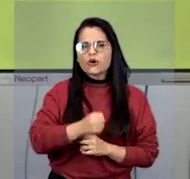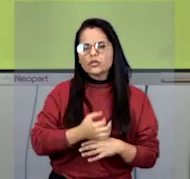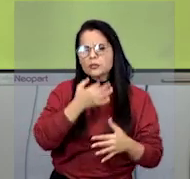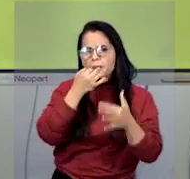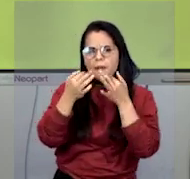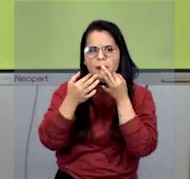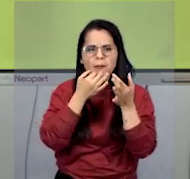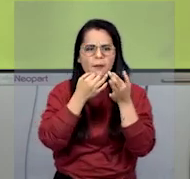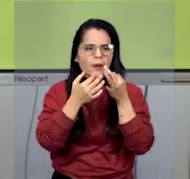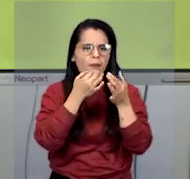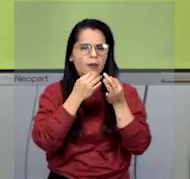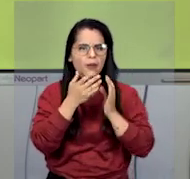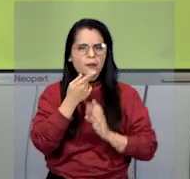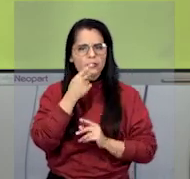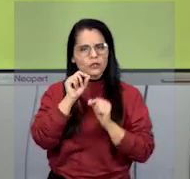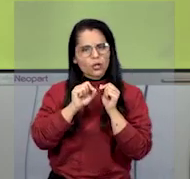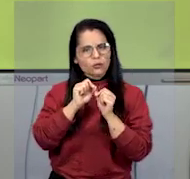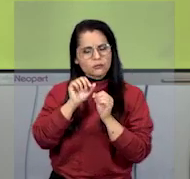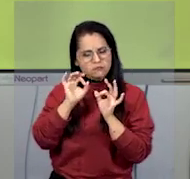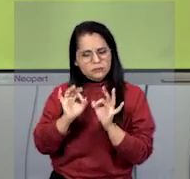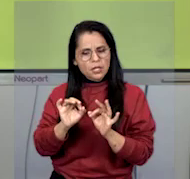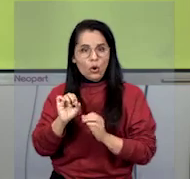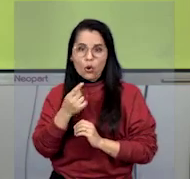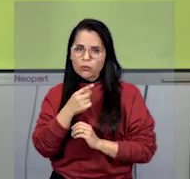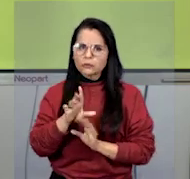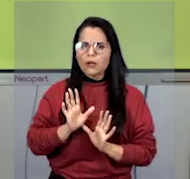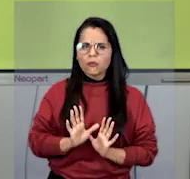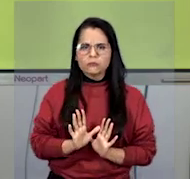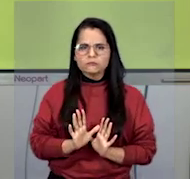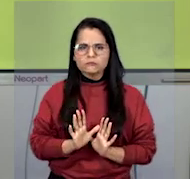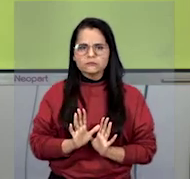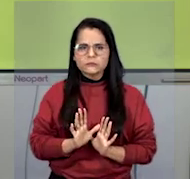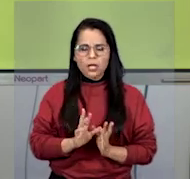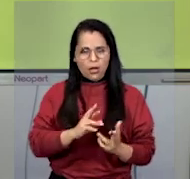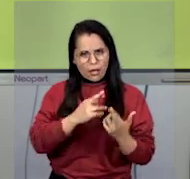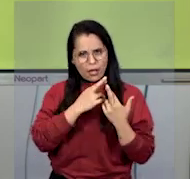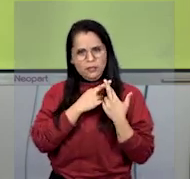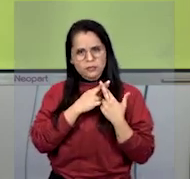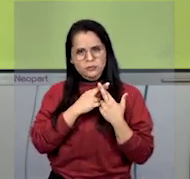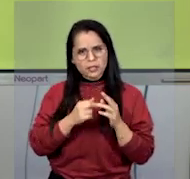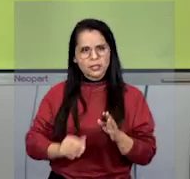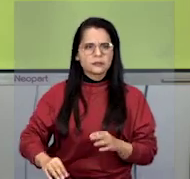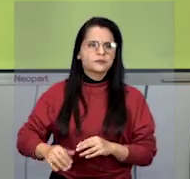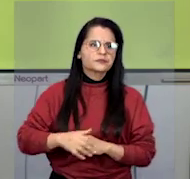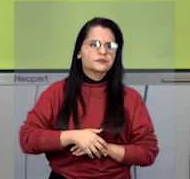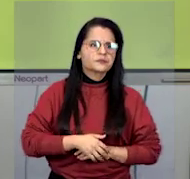argumento para confirmar ou não. Isso é o papel da argumentação.